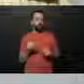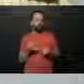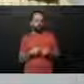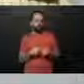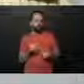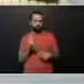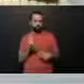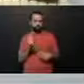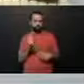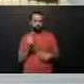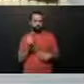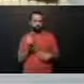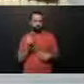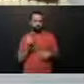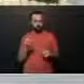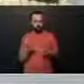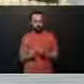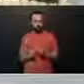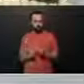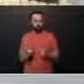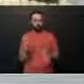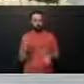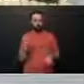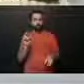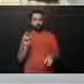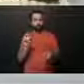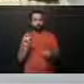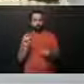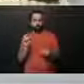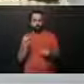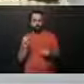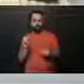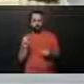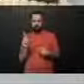10 unidades, mais 10